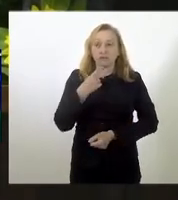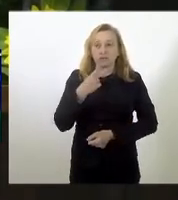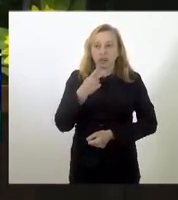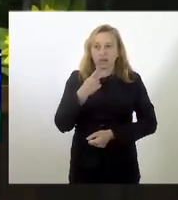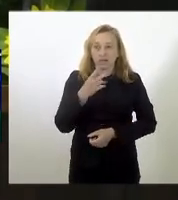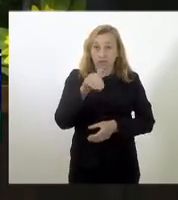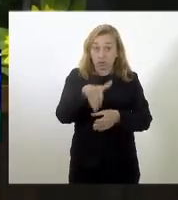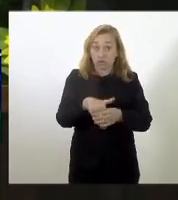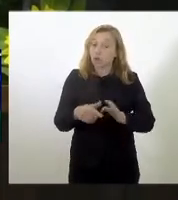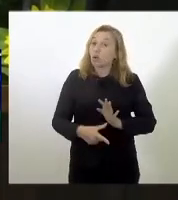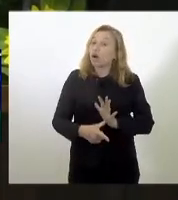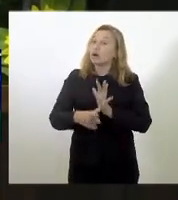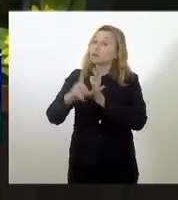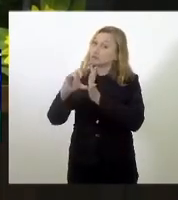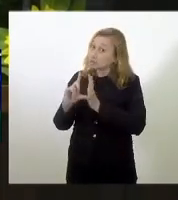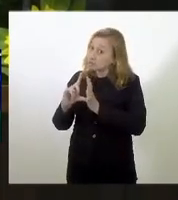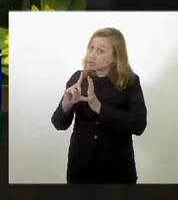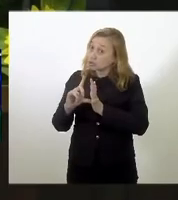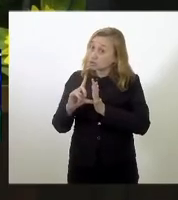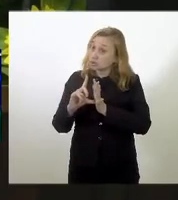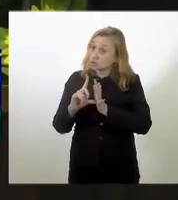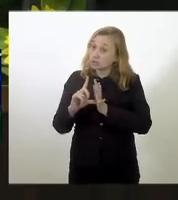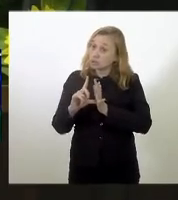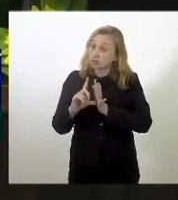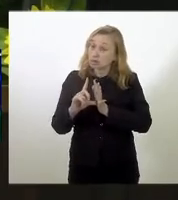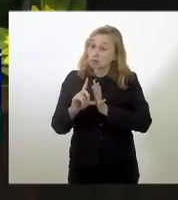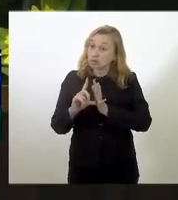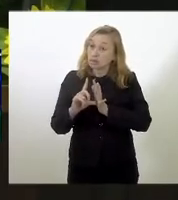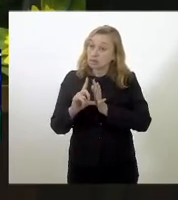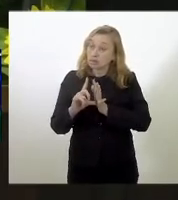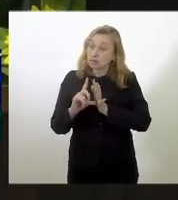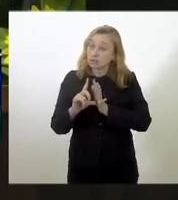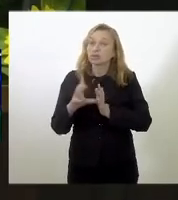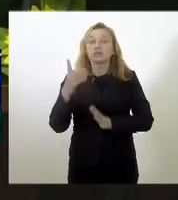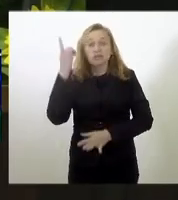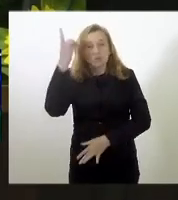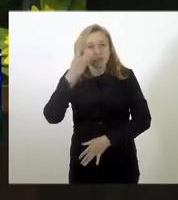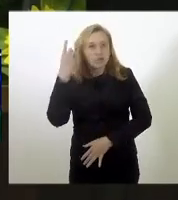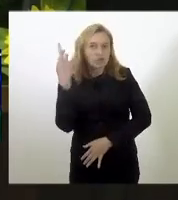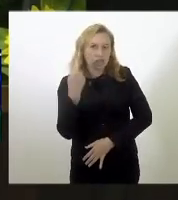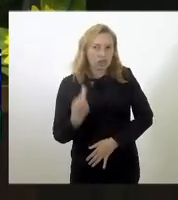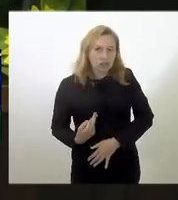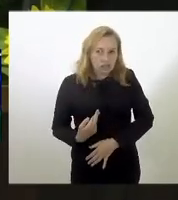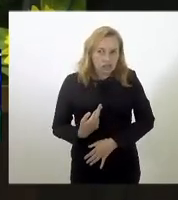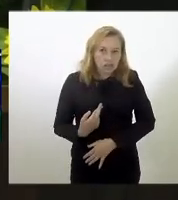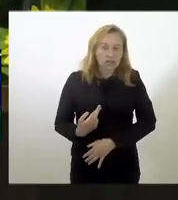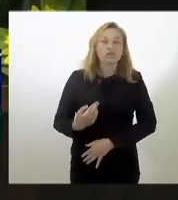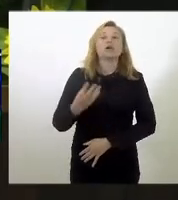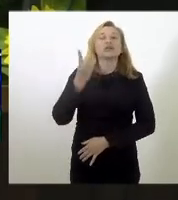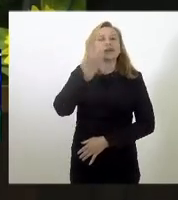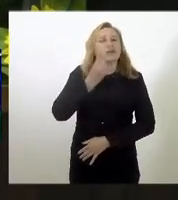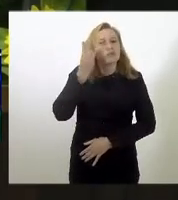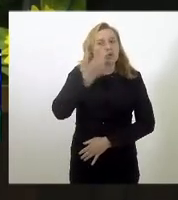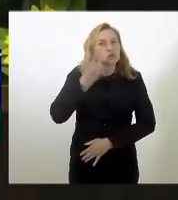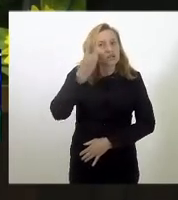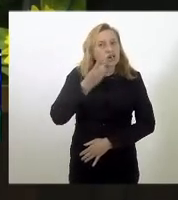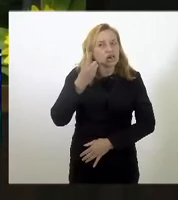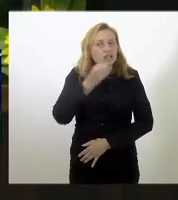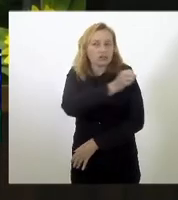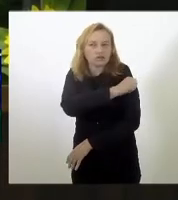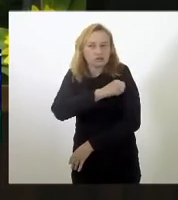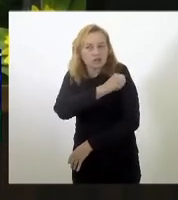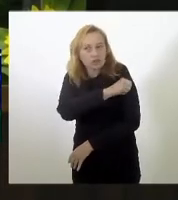voto, antes nós abrimos a declaração de voto, estão inscritos deputada Renata, deputada